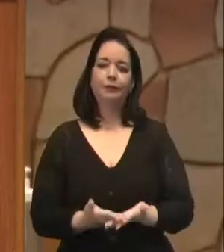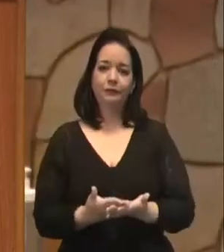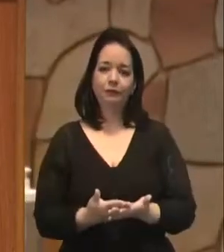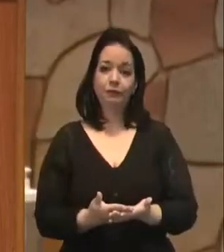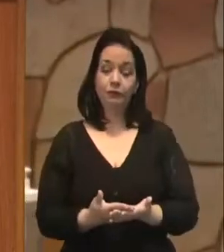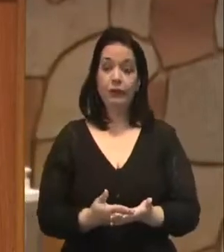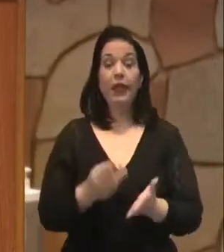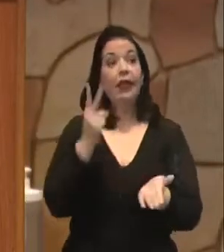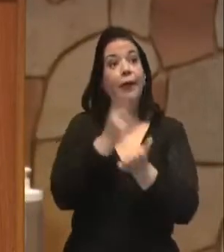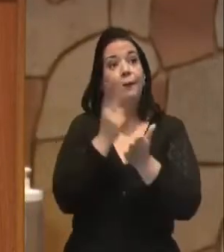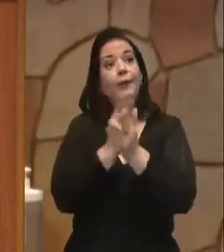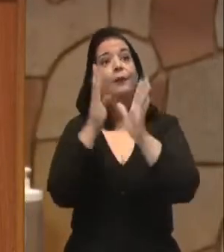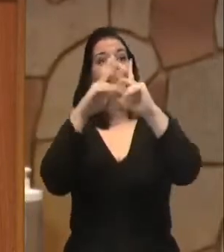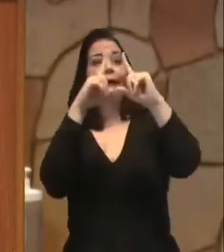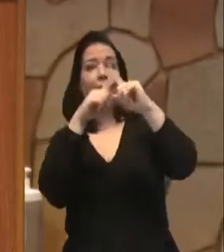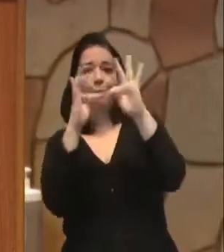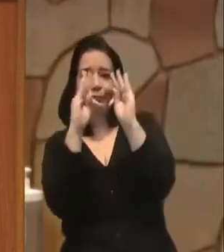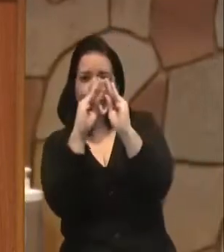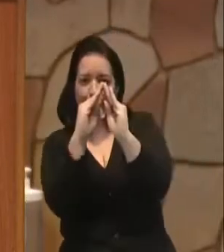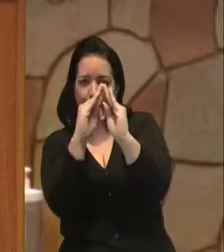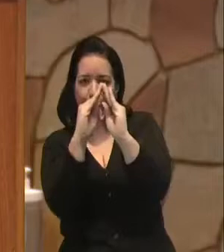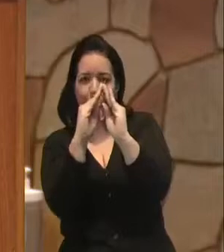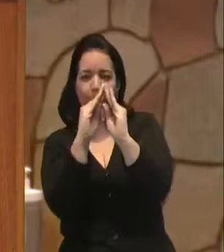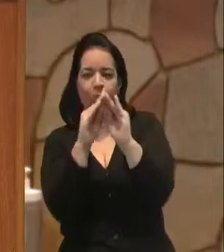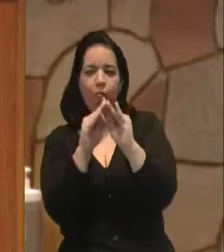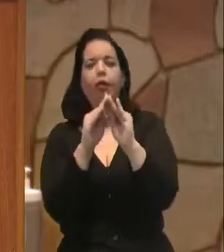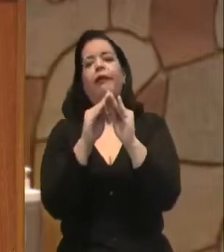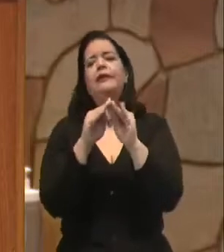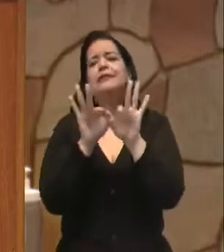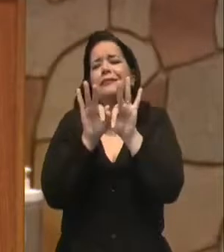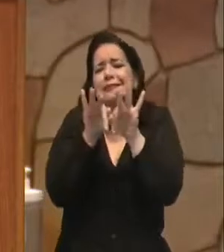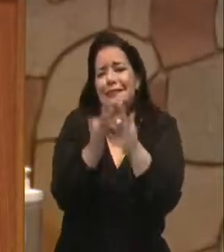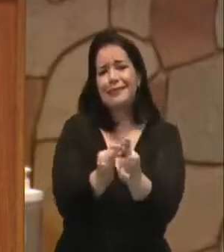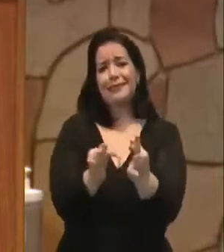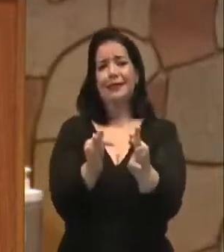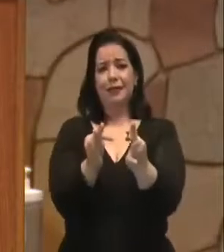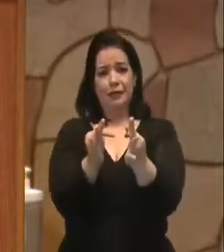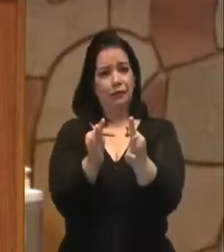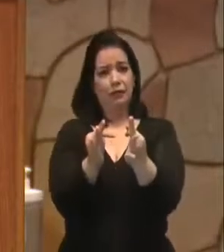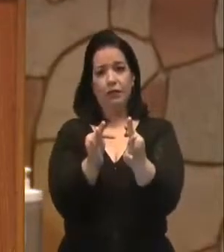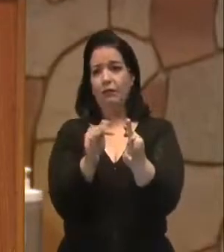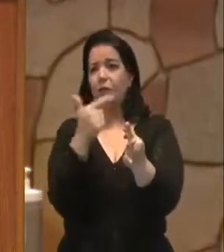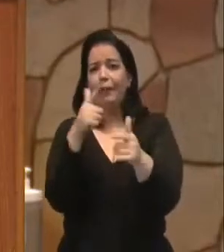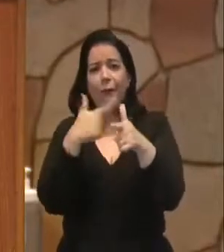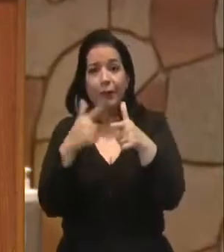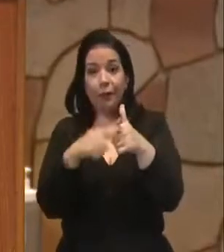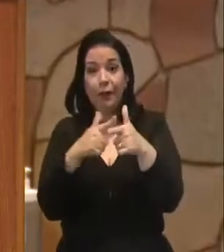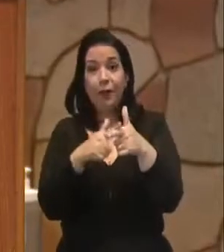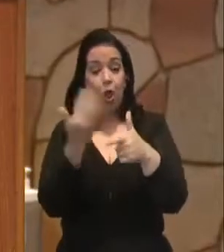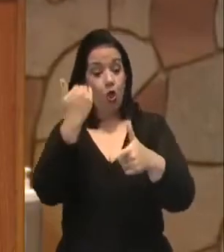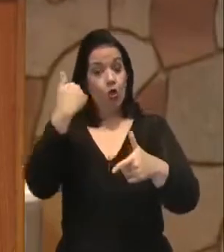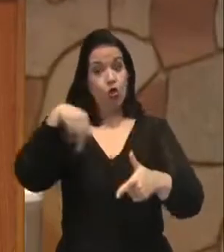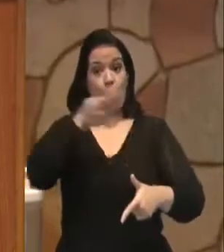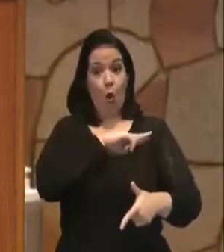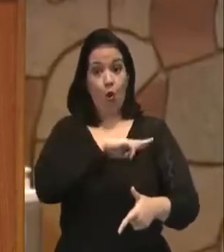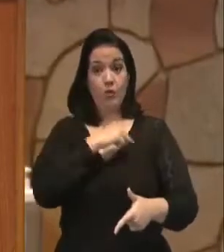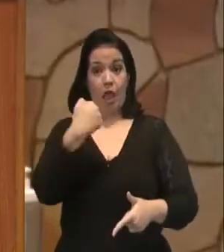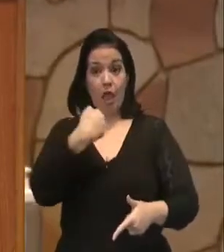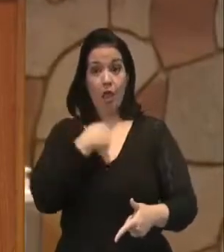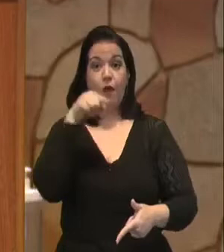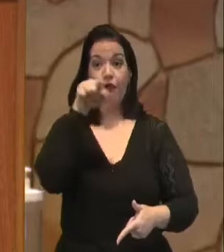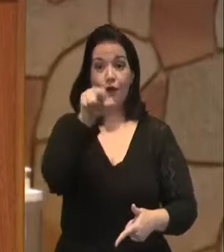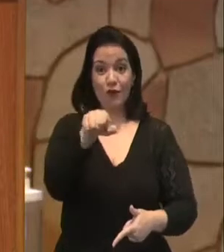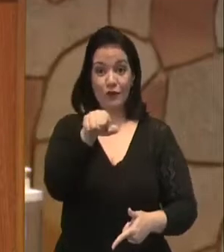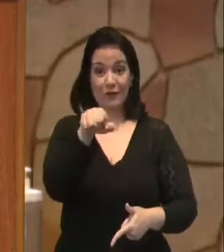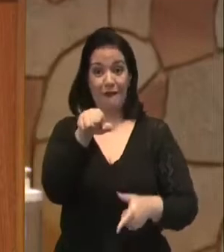barraquinho. Não é o templo físico, somos nós somos templo de Deus, você e eu.